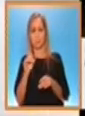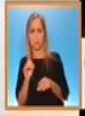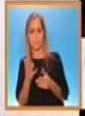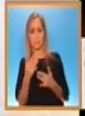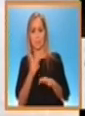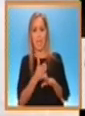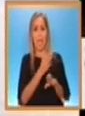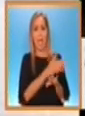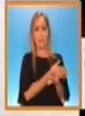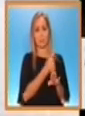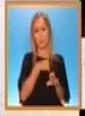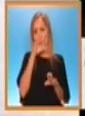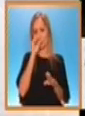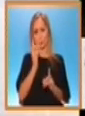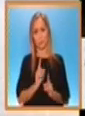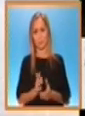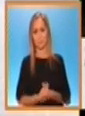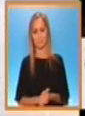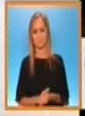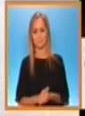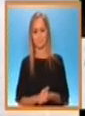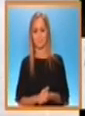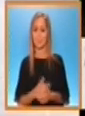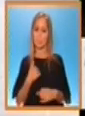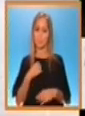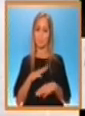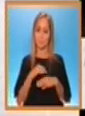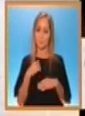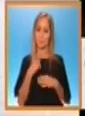havia antes, posteriormente, eu não sabia. Não sabias. Por isso tive de fazer